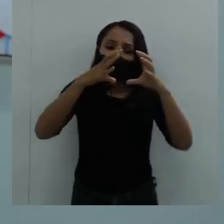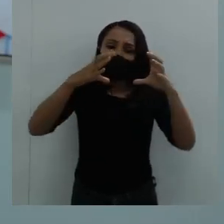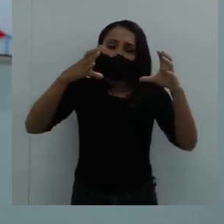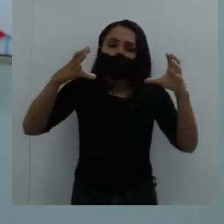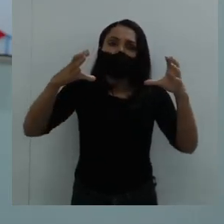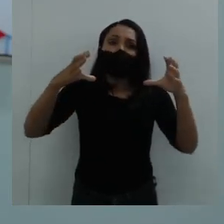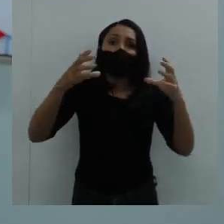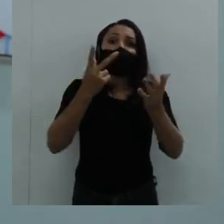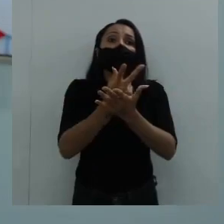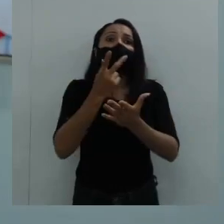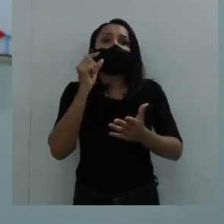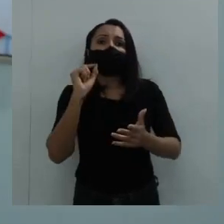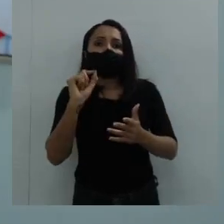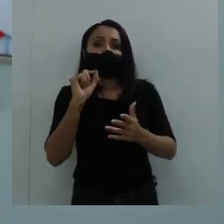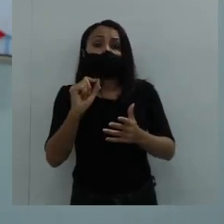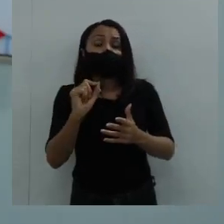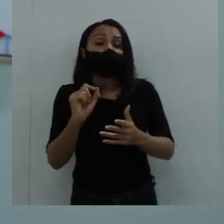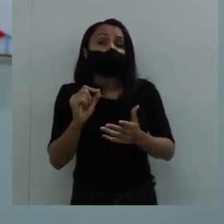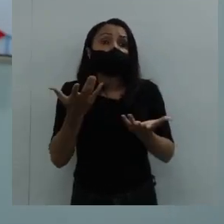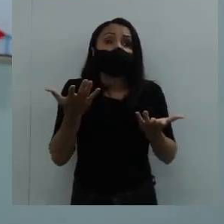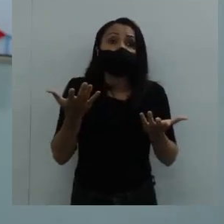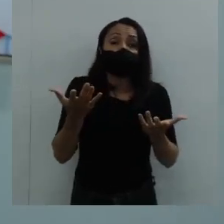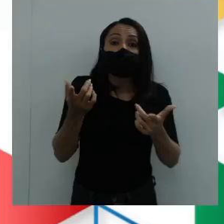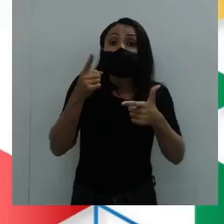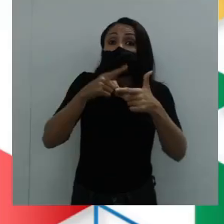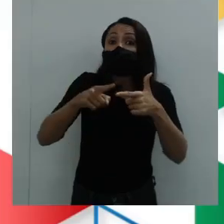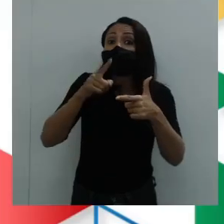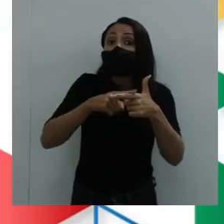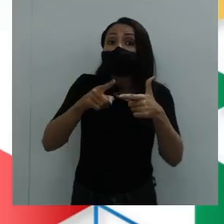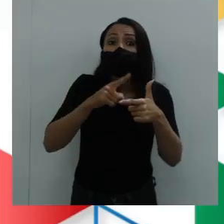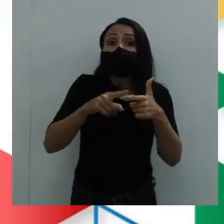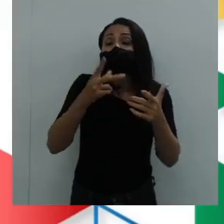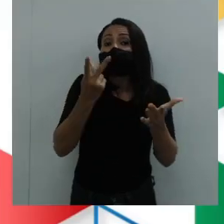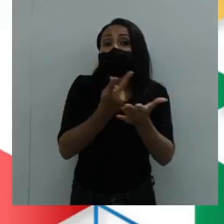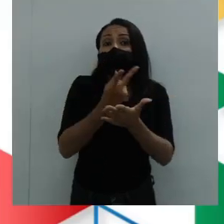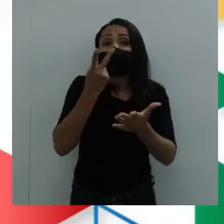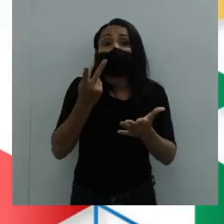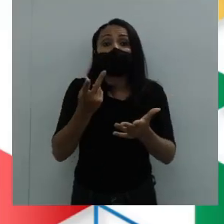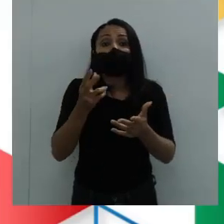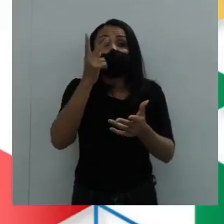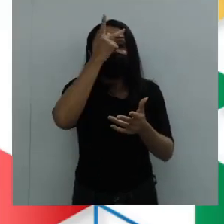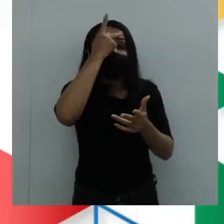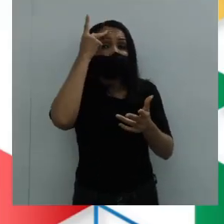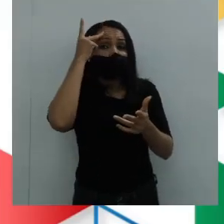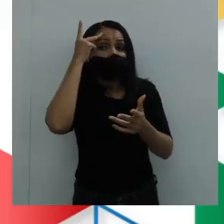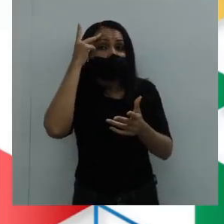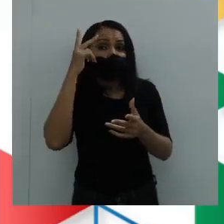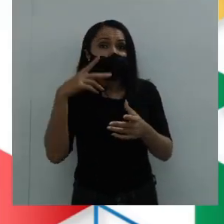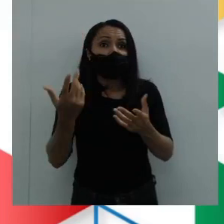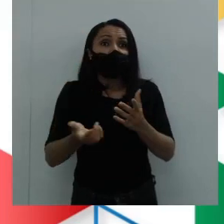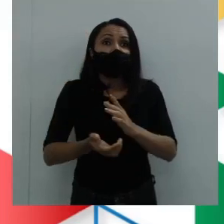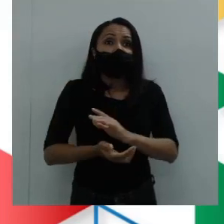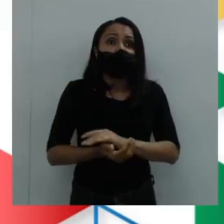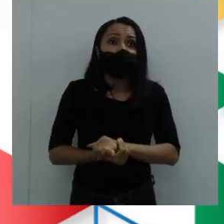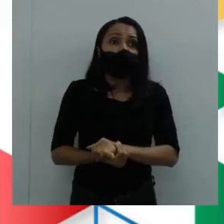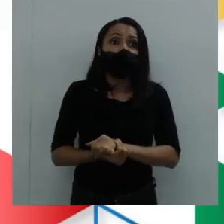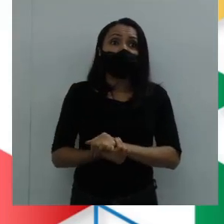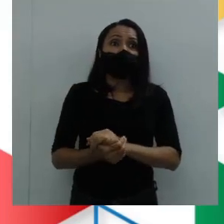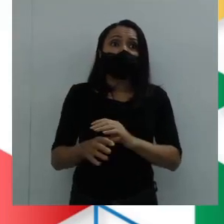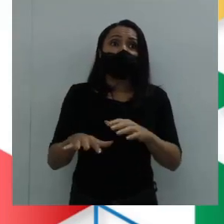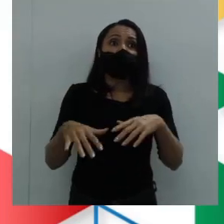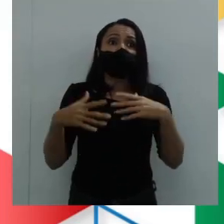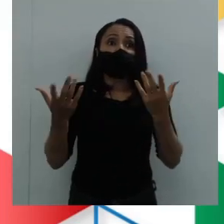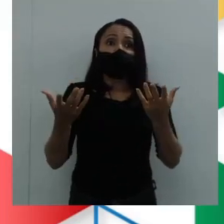acontece, pessoal? É que o problema vai acontecer porque o ser humano ele está lançando cada